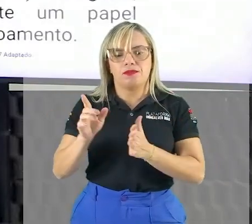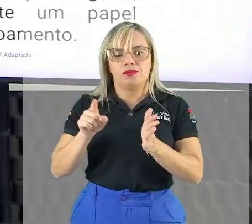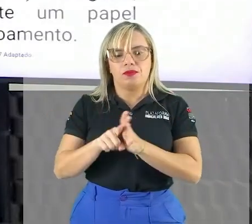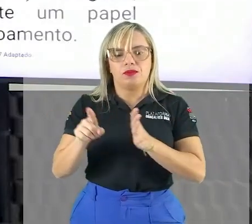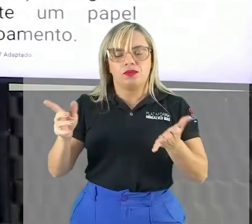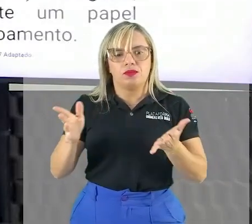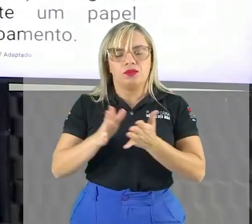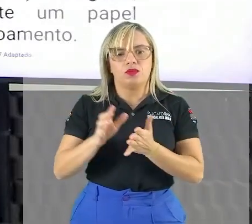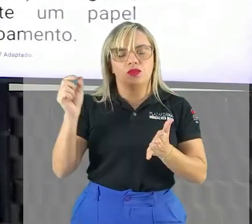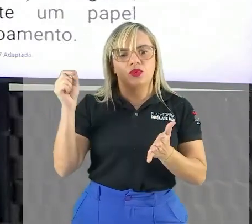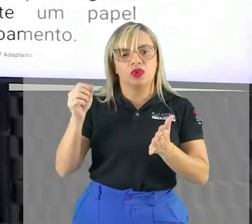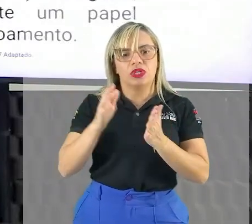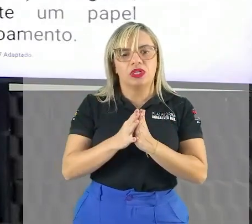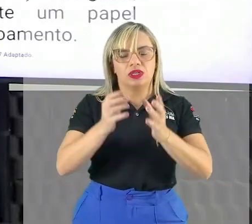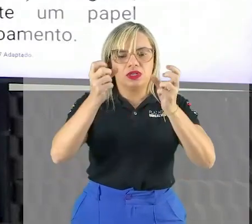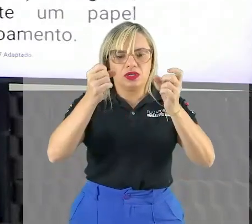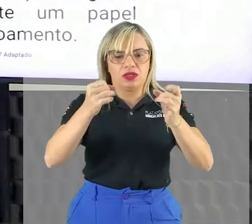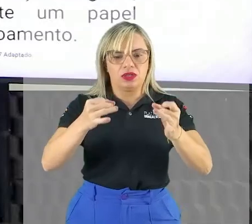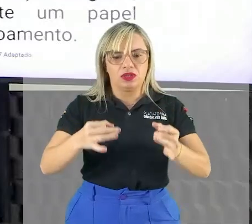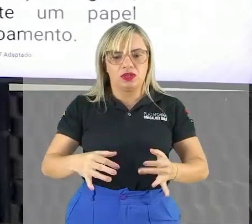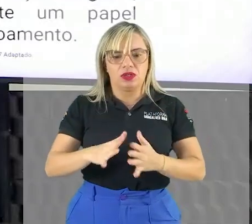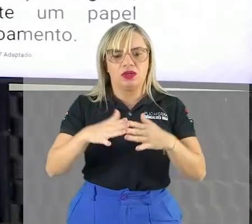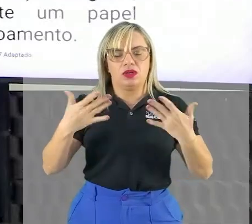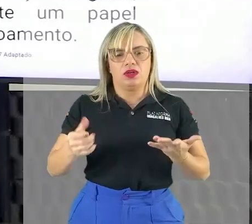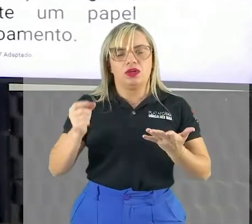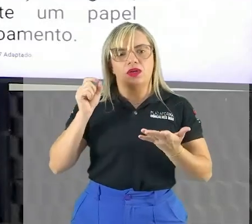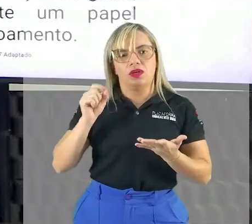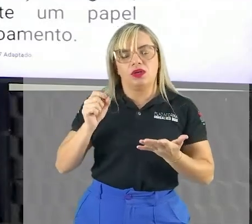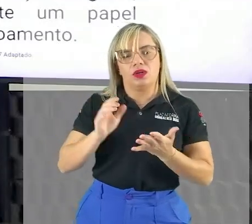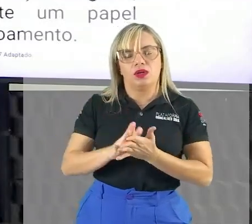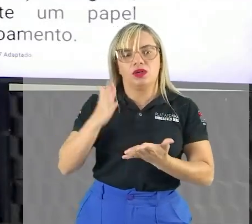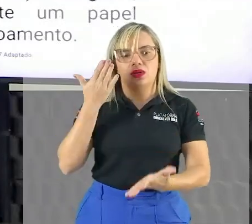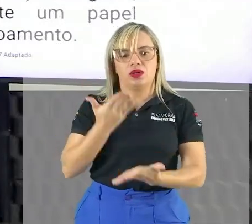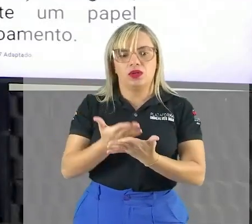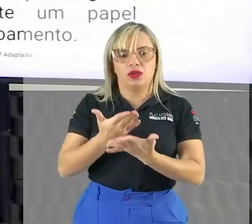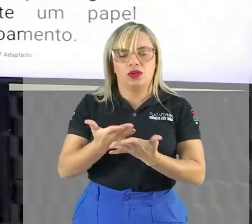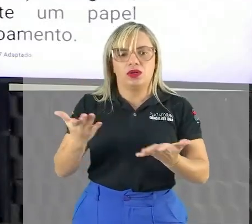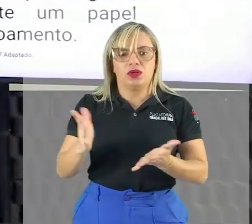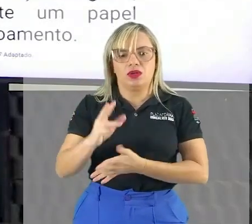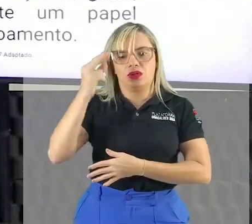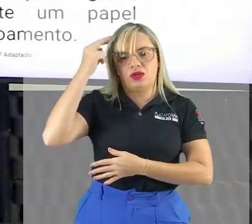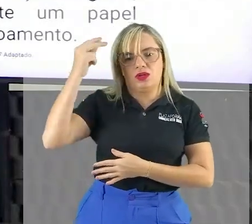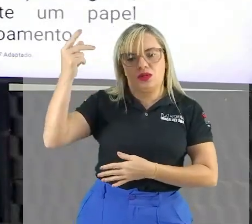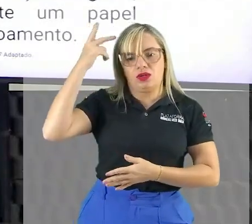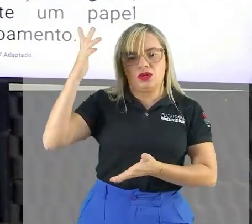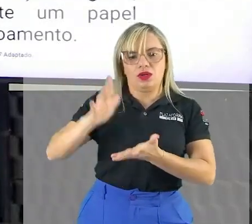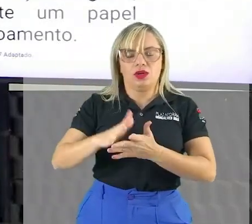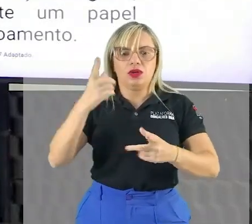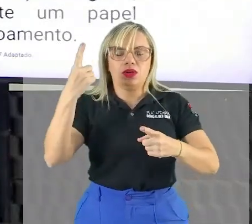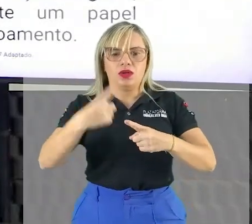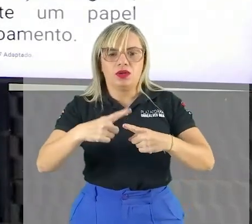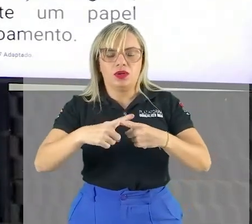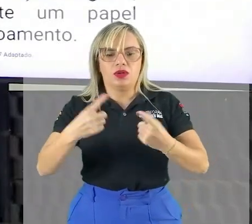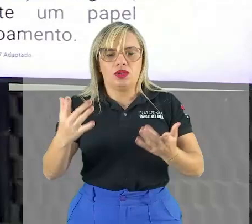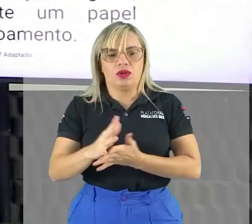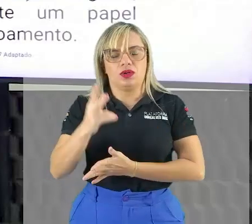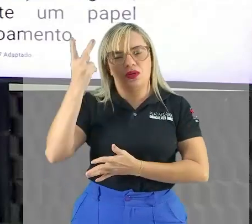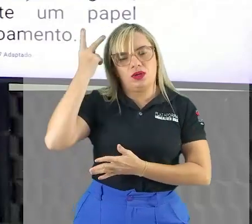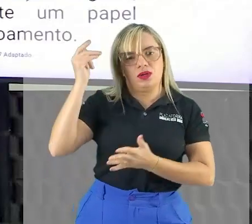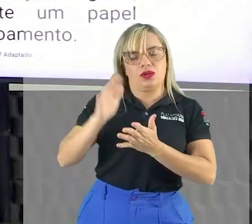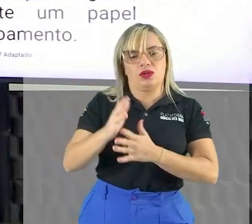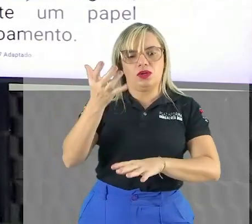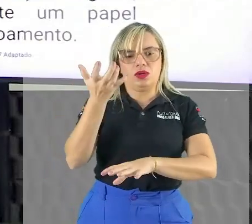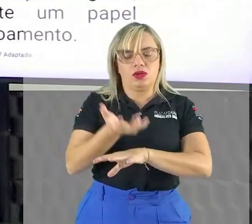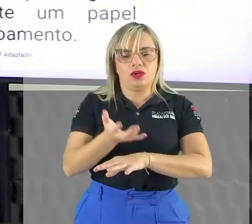estou pontuando isso dentro das aulas de História, porque geralmente as questões da disciplina de